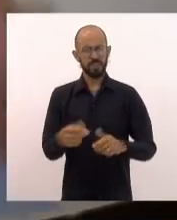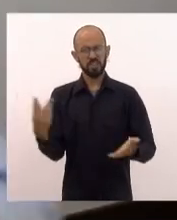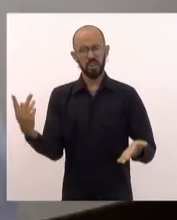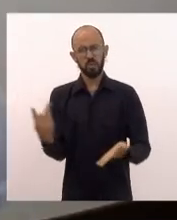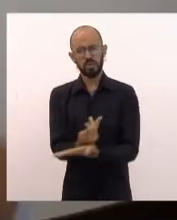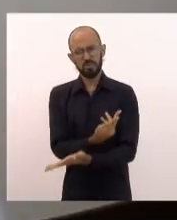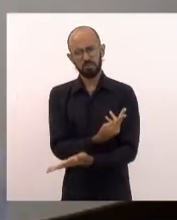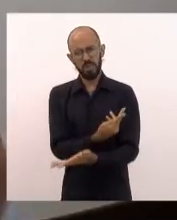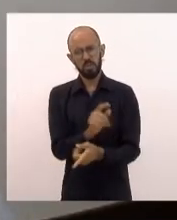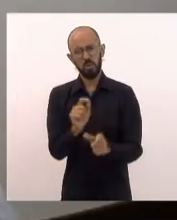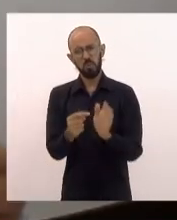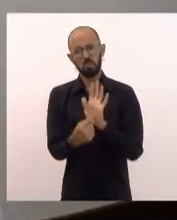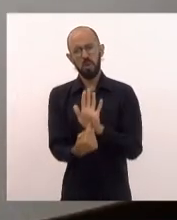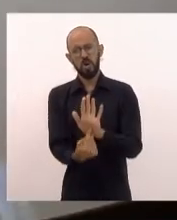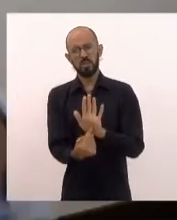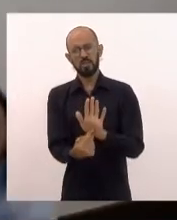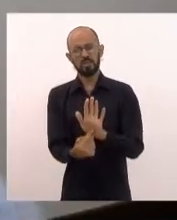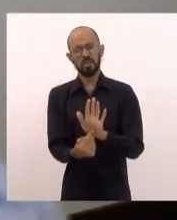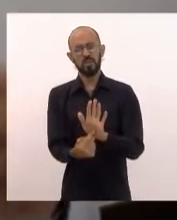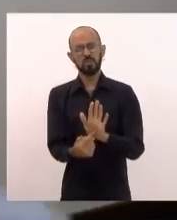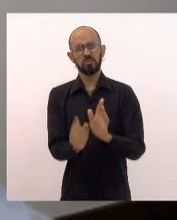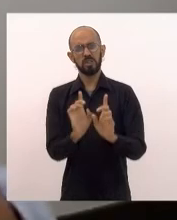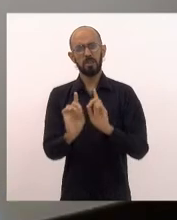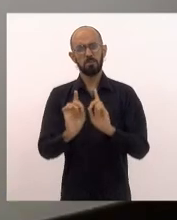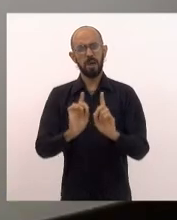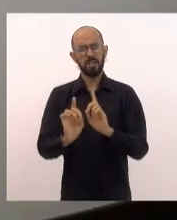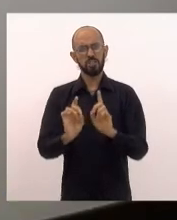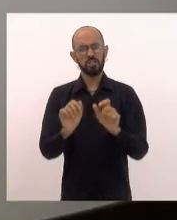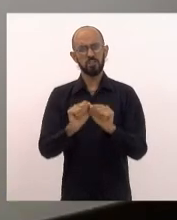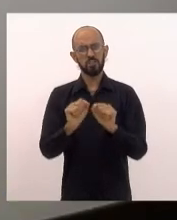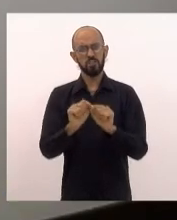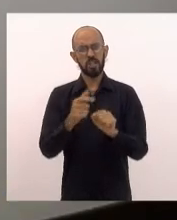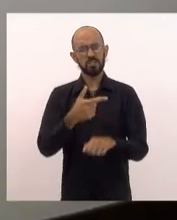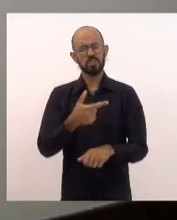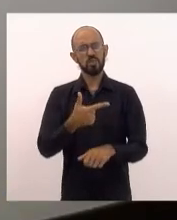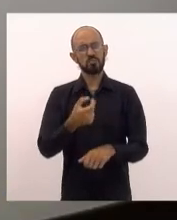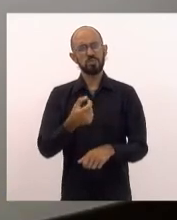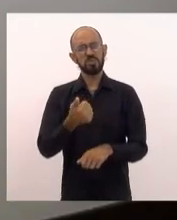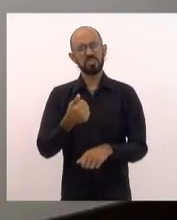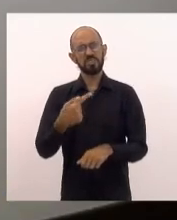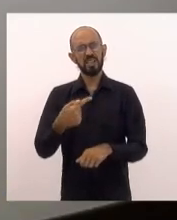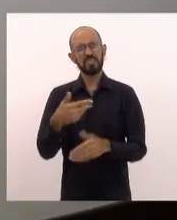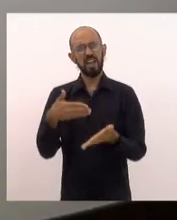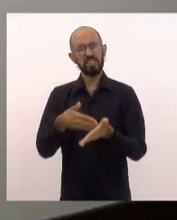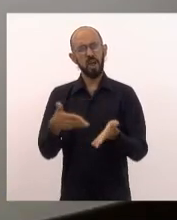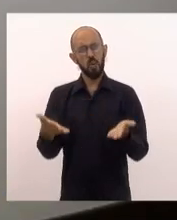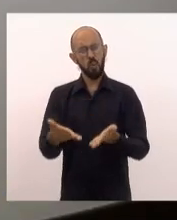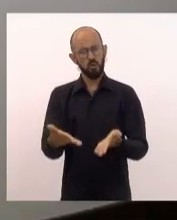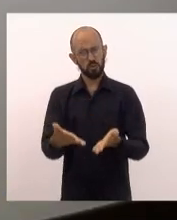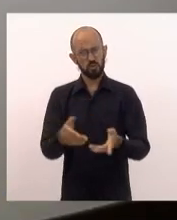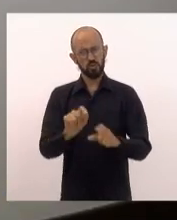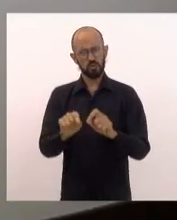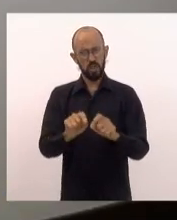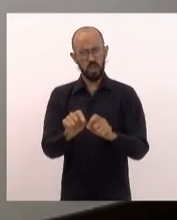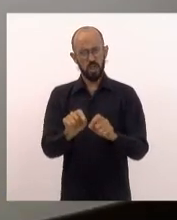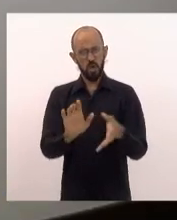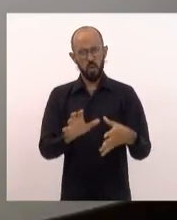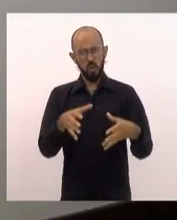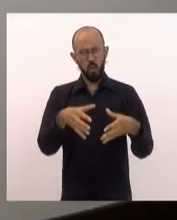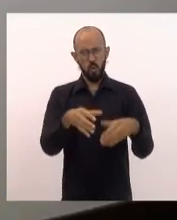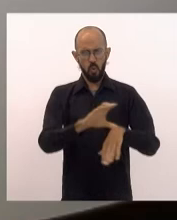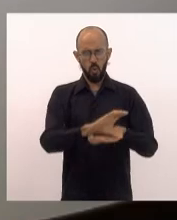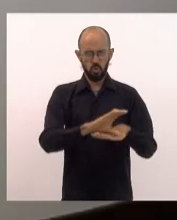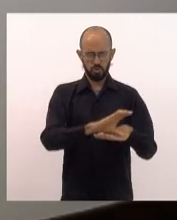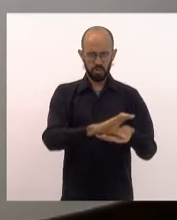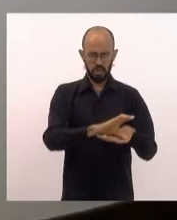a um debate que temos feito aqui na Assembleia desde 2017, que é o seguinte: o Conselho de Supervisão do Regime de Recuperação